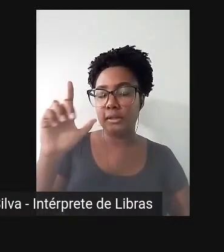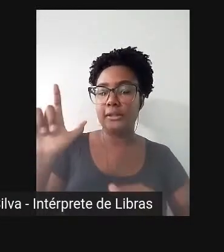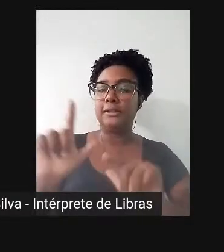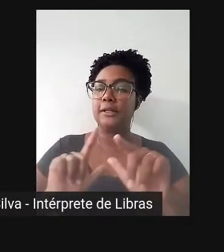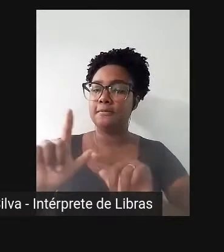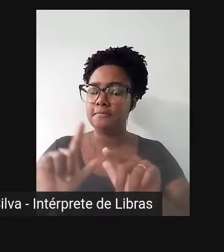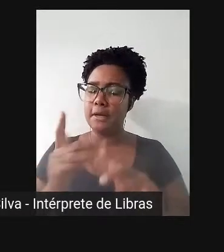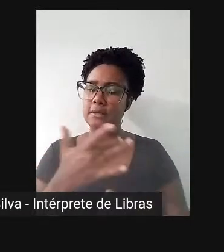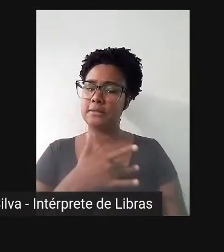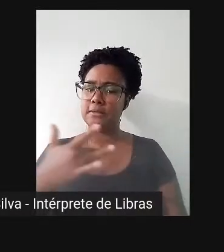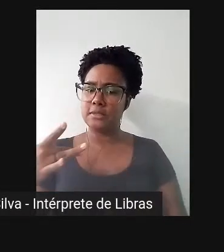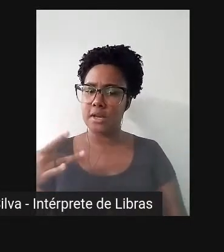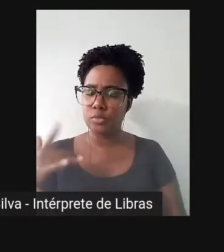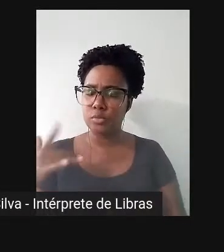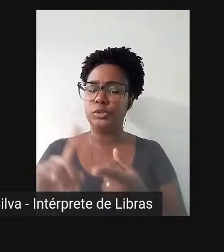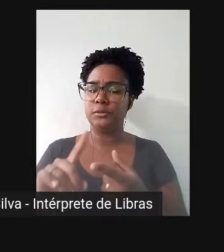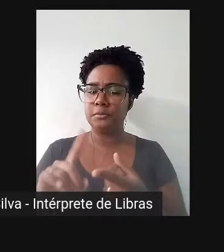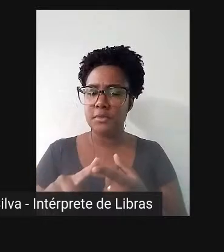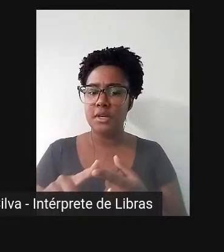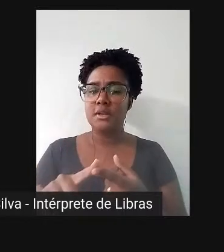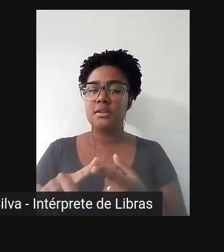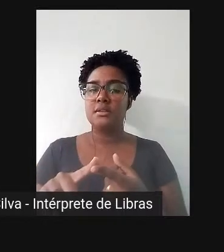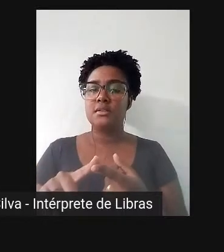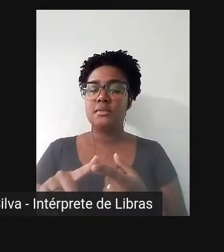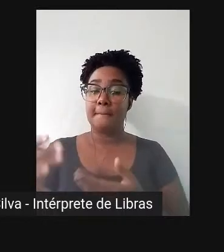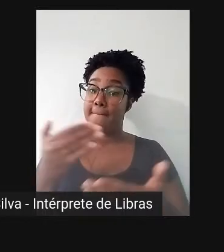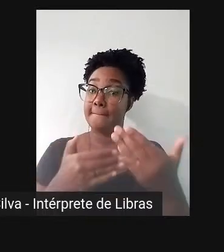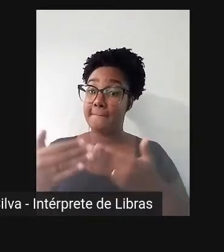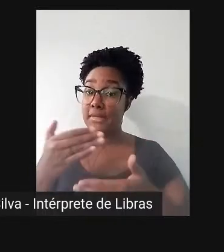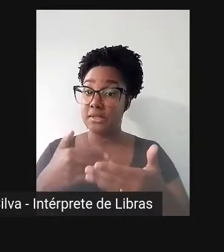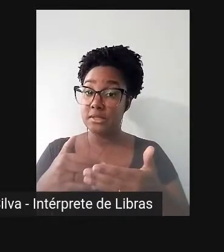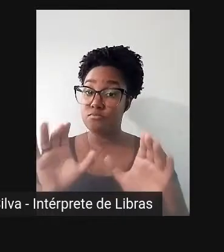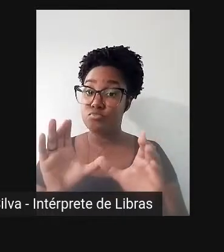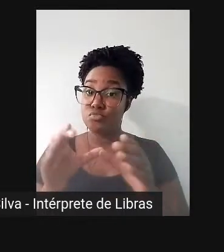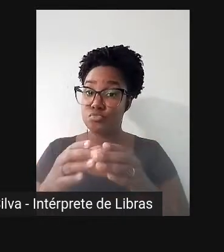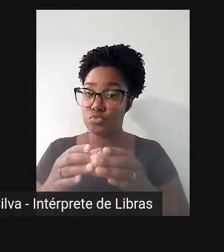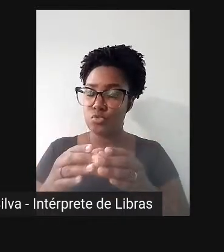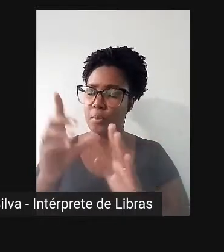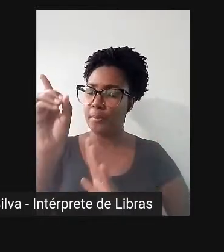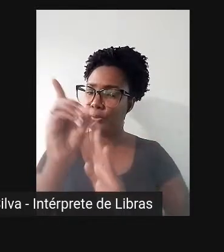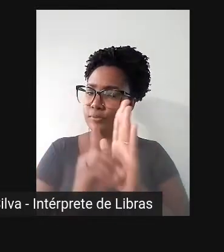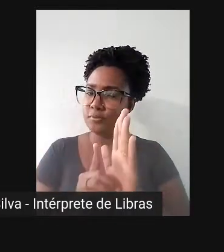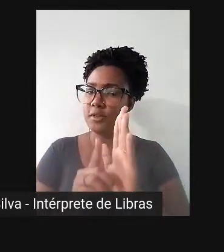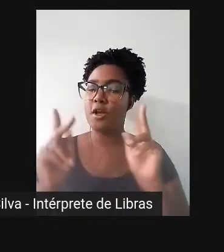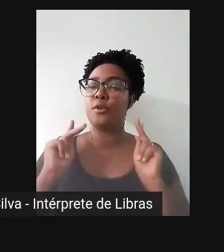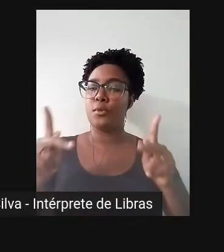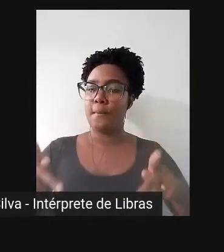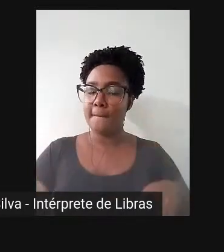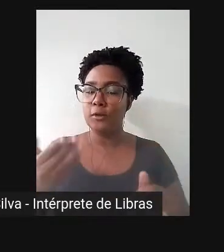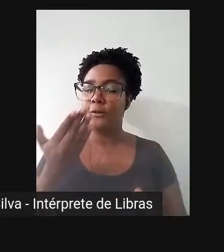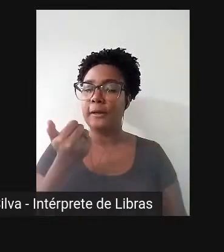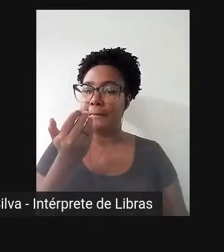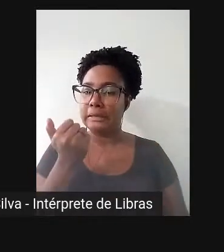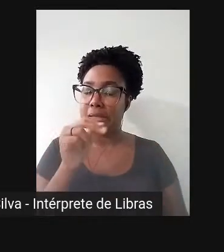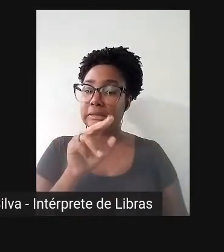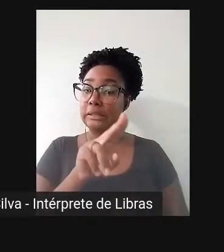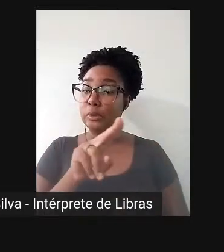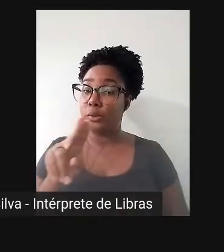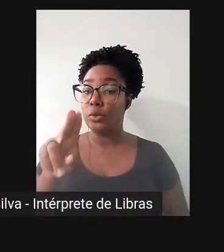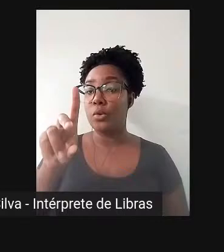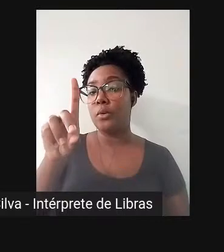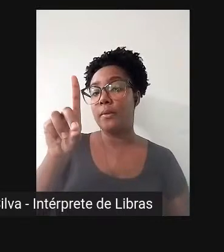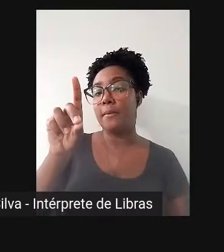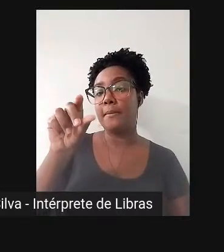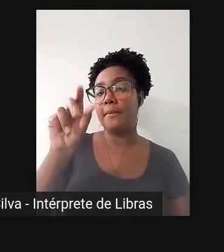saúde do consumidor e sou também integrante do Núcleo de Direito Humano à Alimentação e Nutrição Adequada do Ministério Público